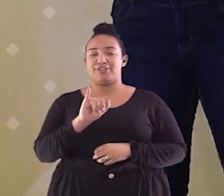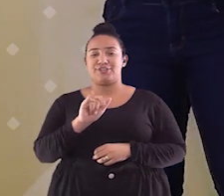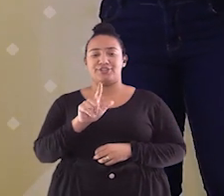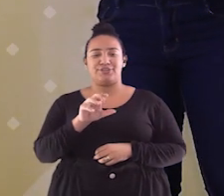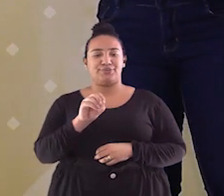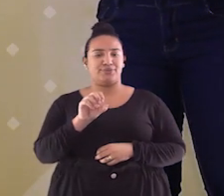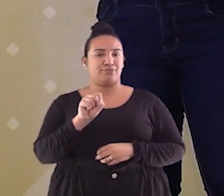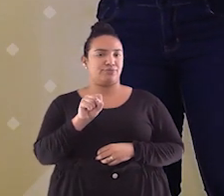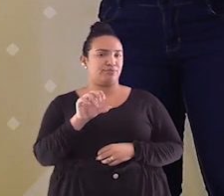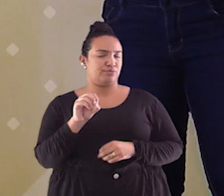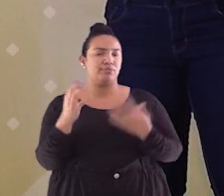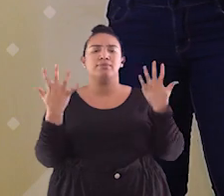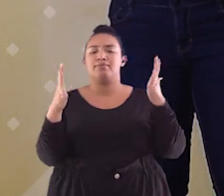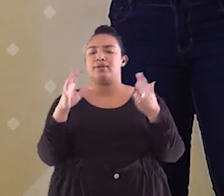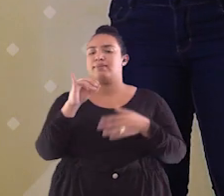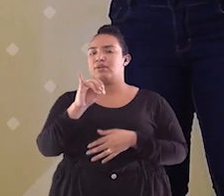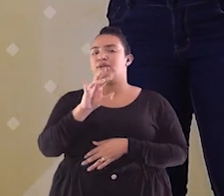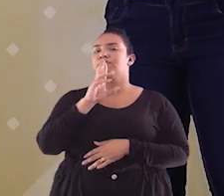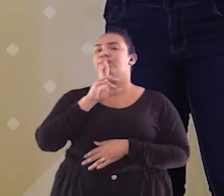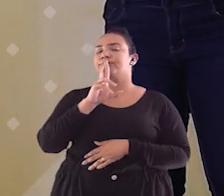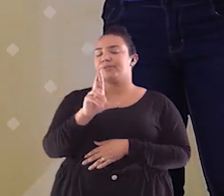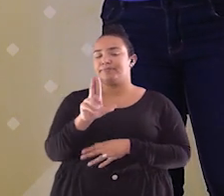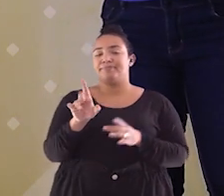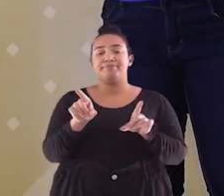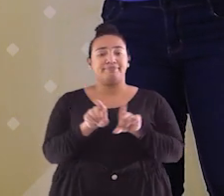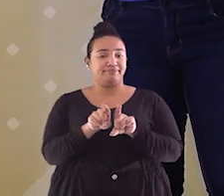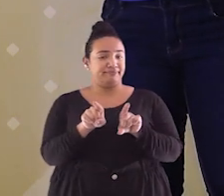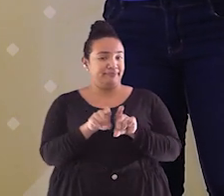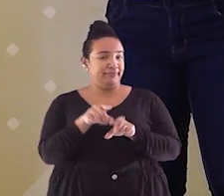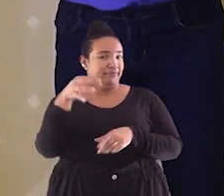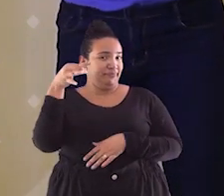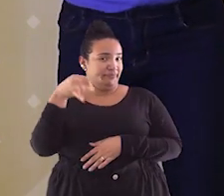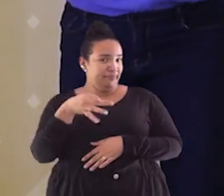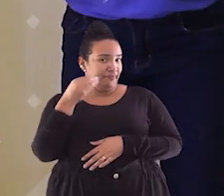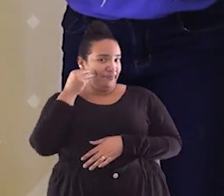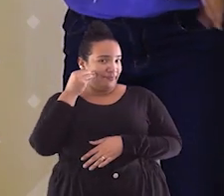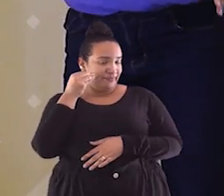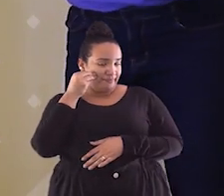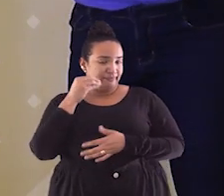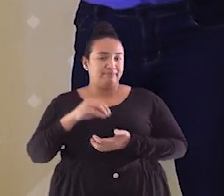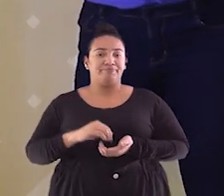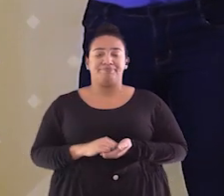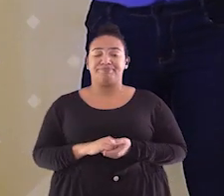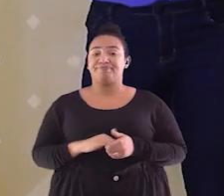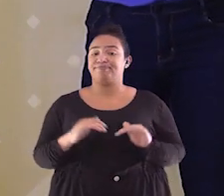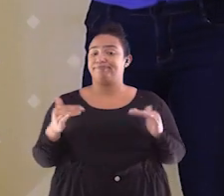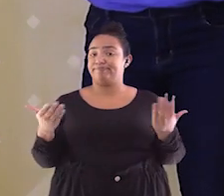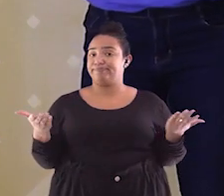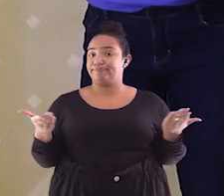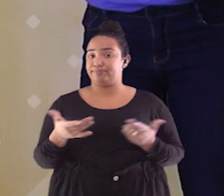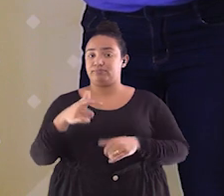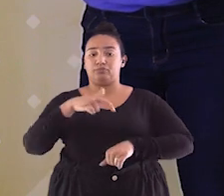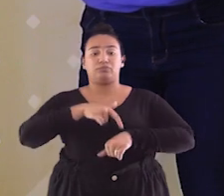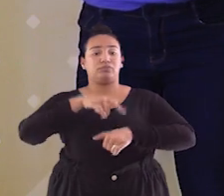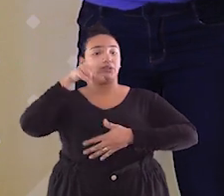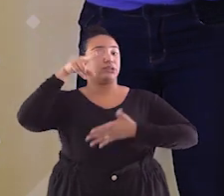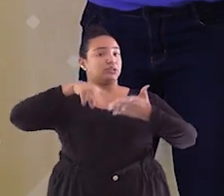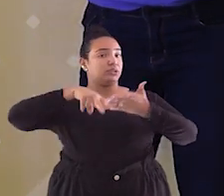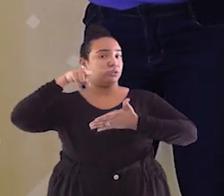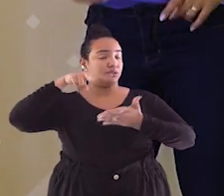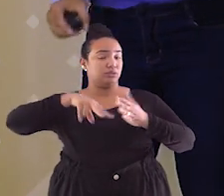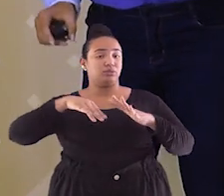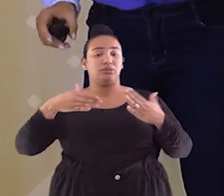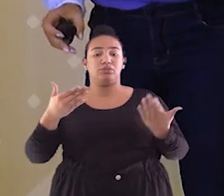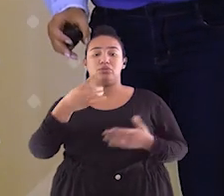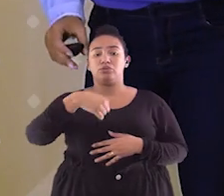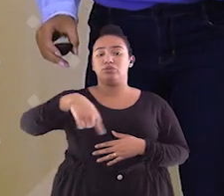Argiloso. Parabéns para você que acertou e que tentou também. Agora vamos fazer um momento de leitura.